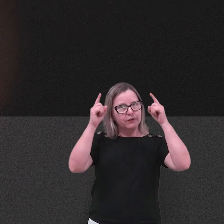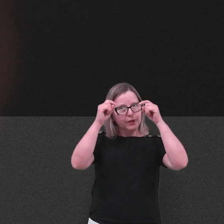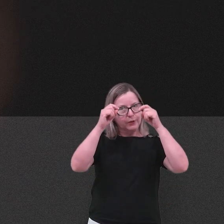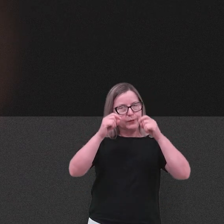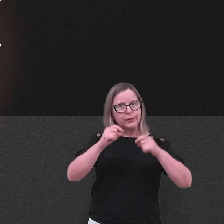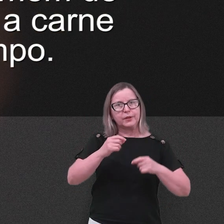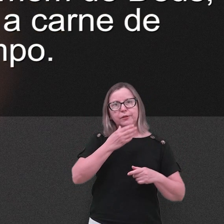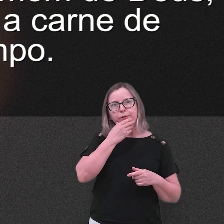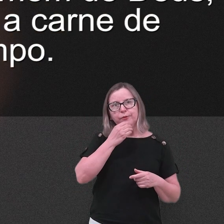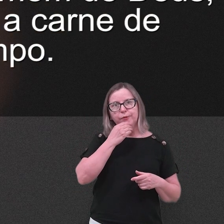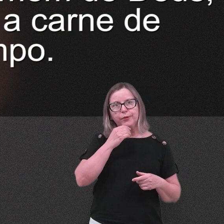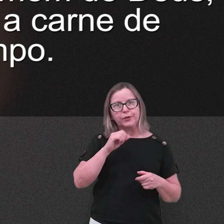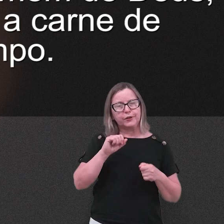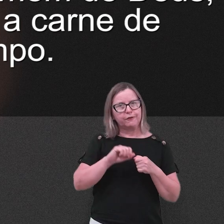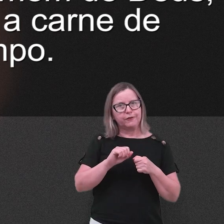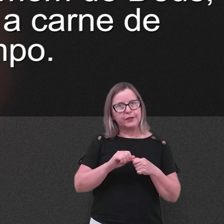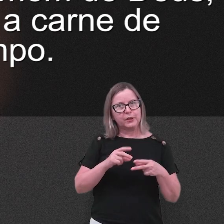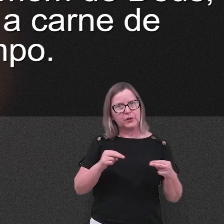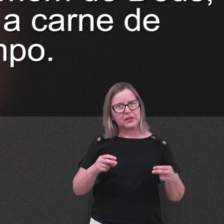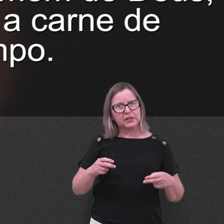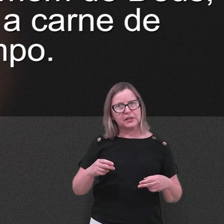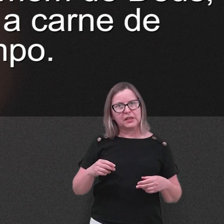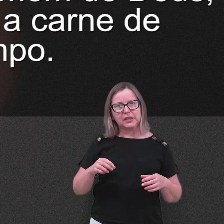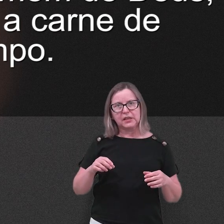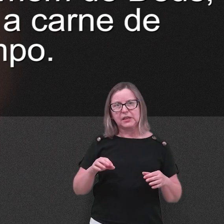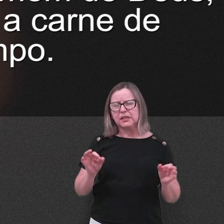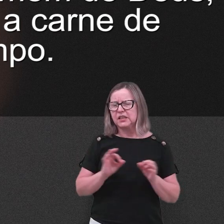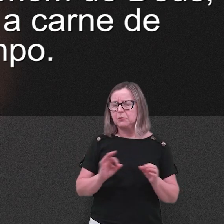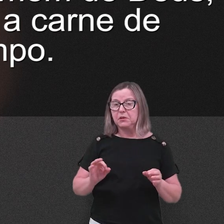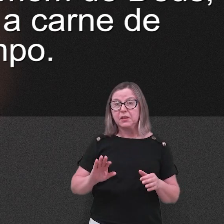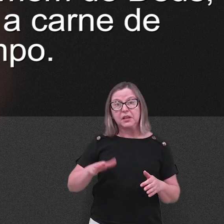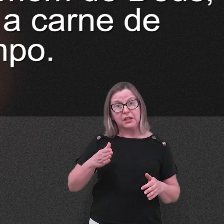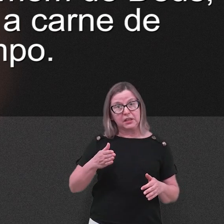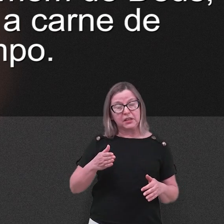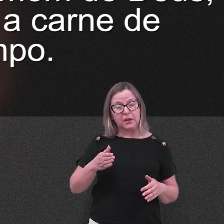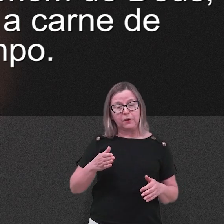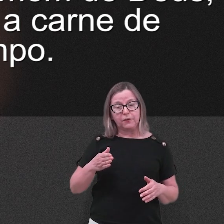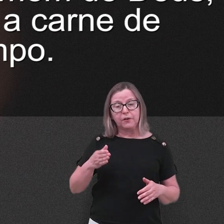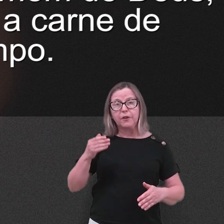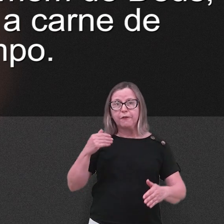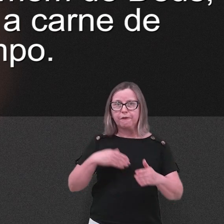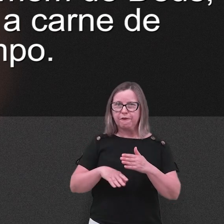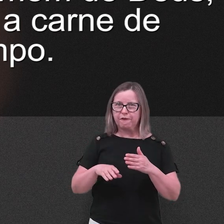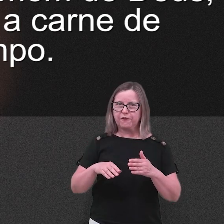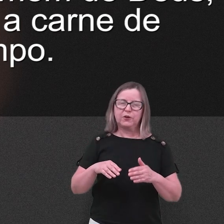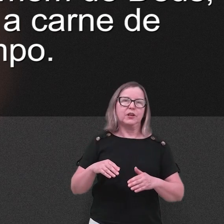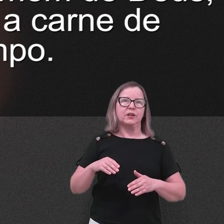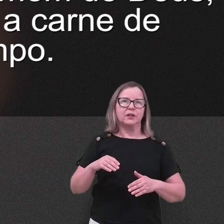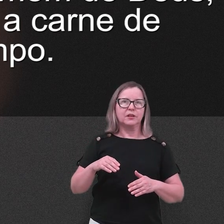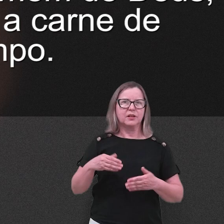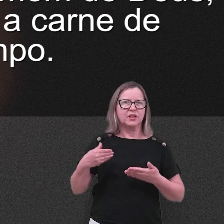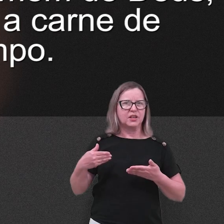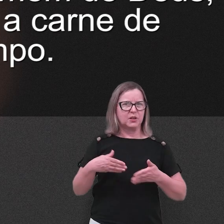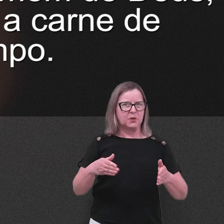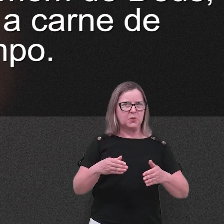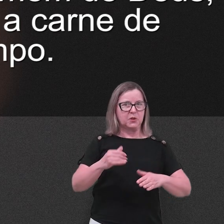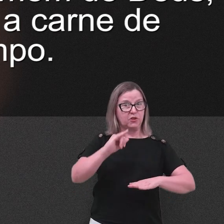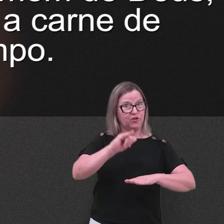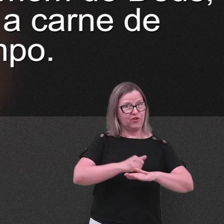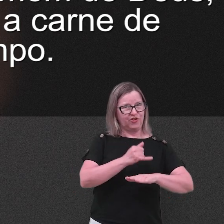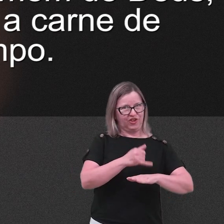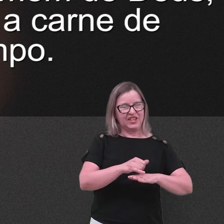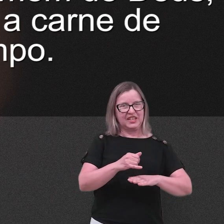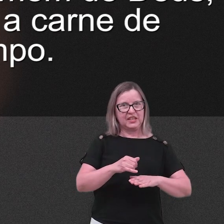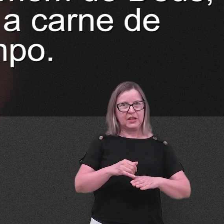homem. Então desceu e mergulhou no Jordão 7 vezes, consoante a palavra do homem de Deus. E a sua carne